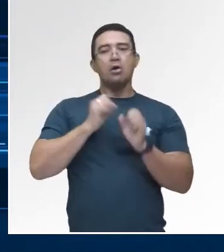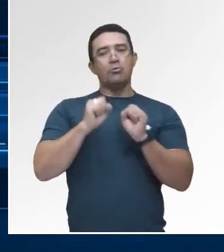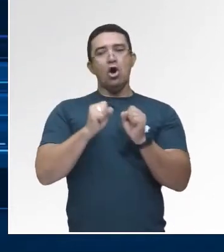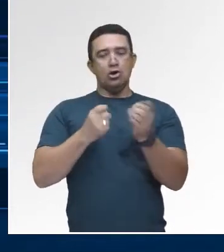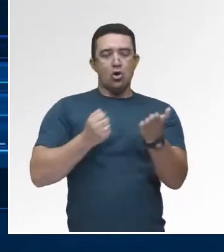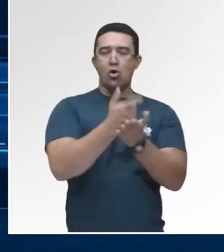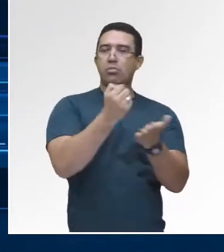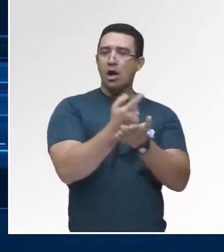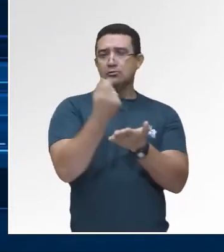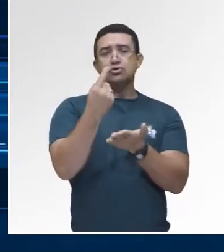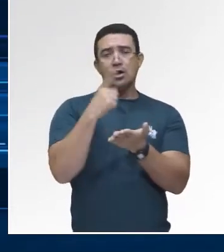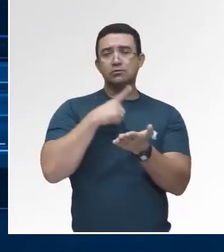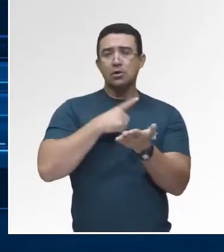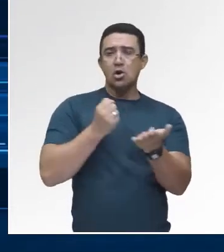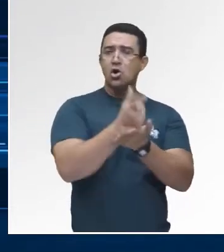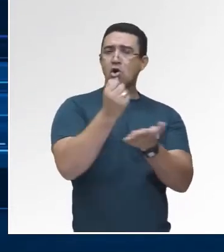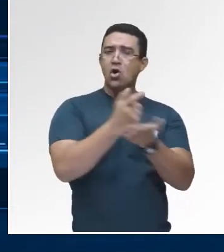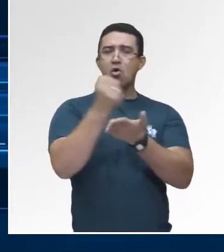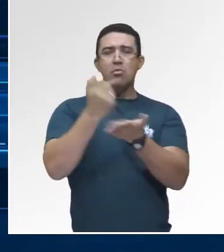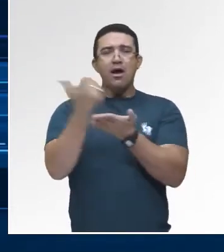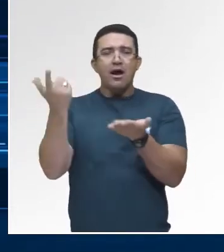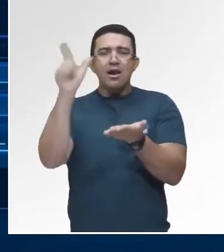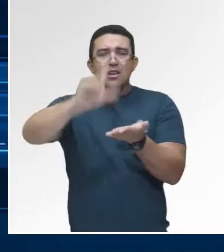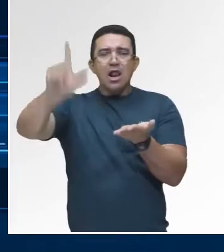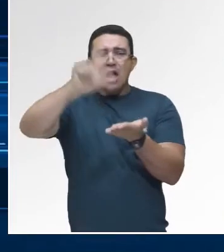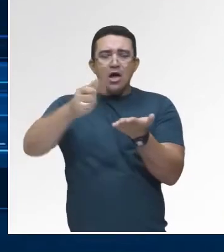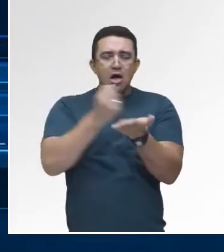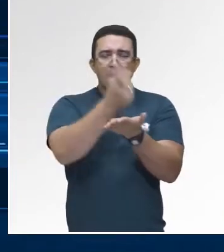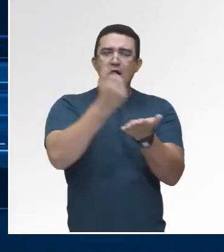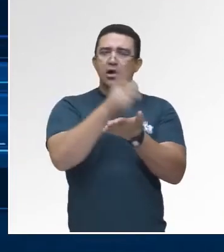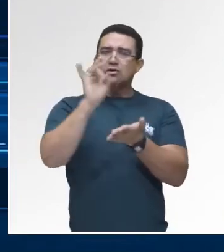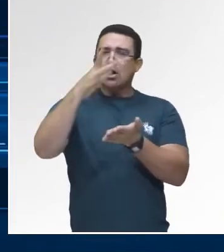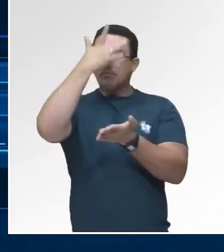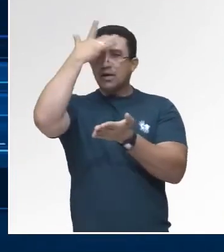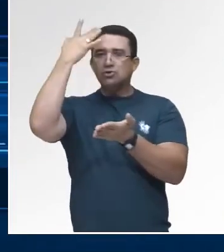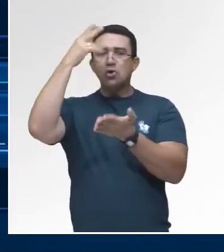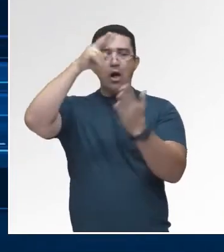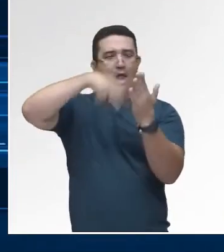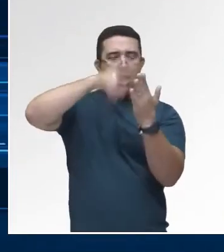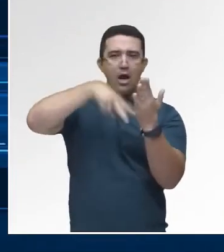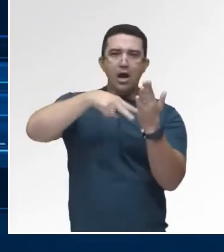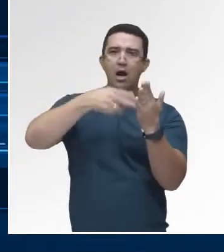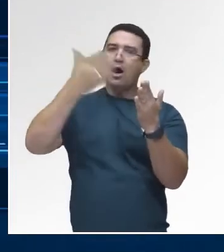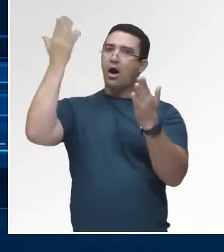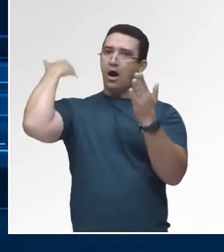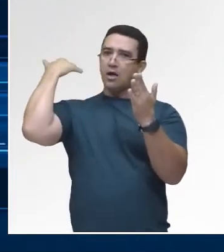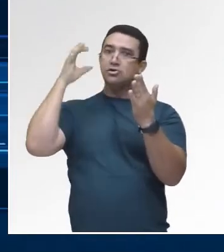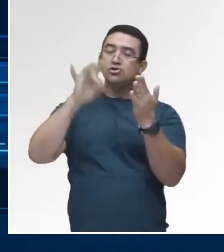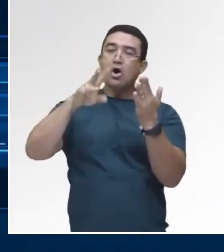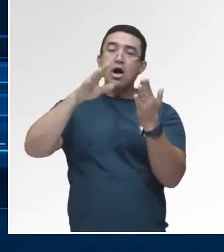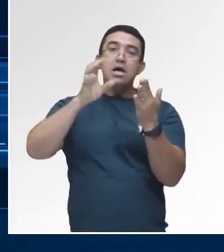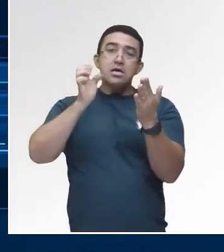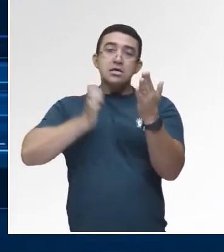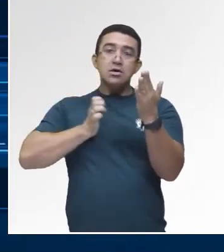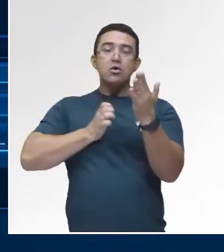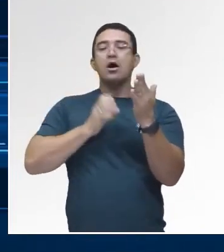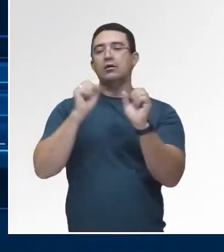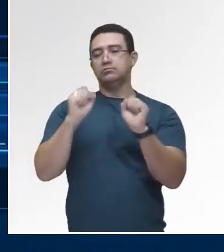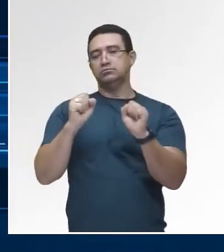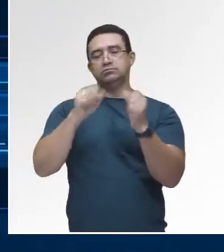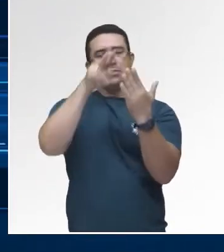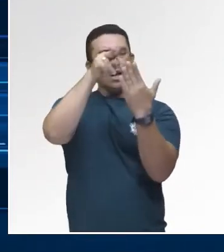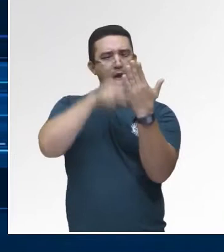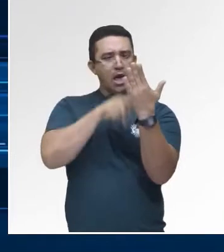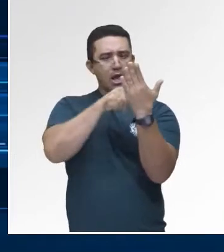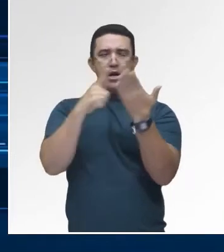produzir essa literatura em massa, então só quem tinha dinheiro poderia ler, e para a burguesia, que eram esses leitores, né? Muito